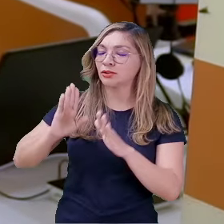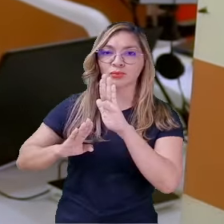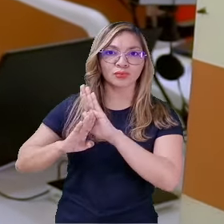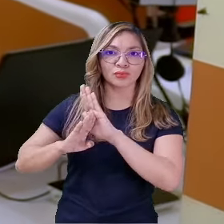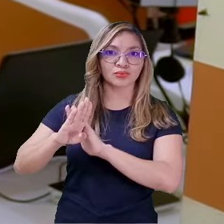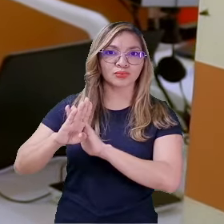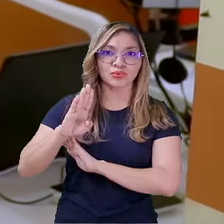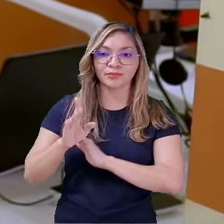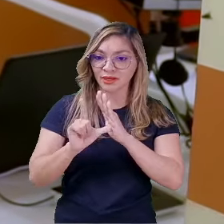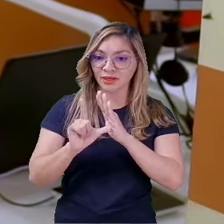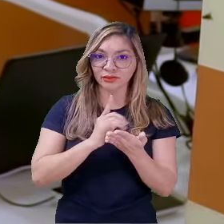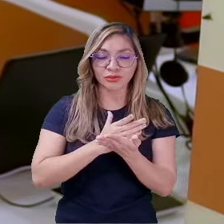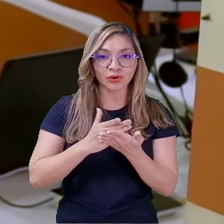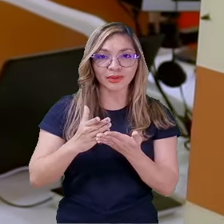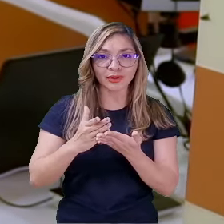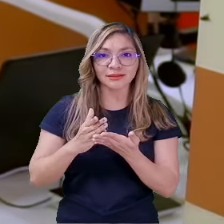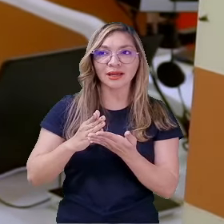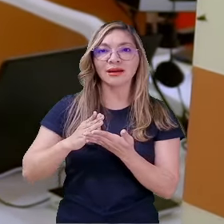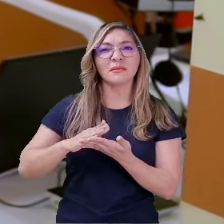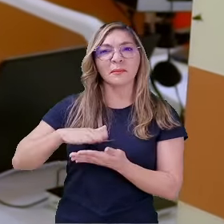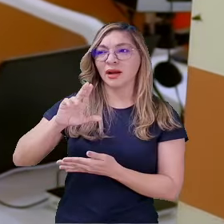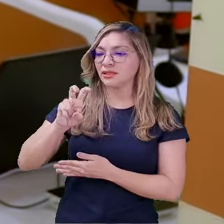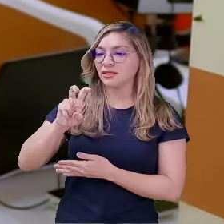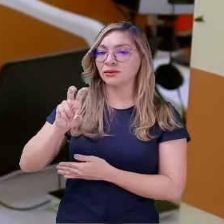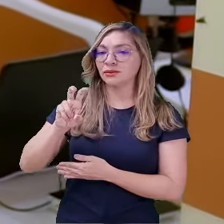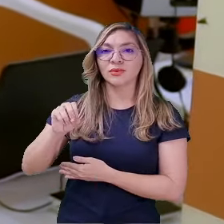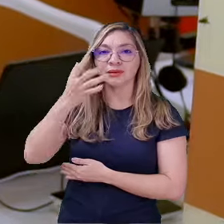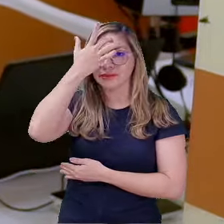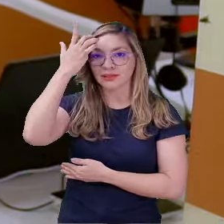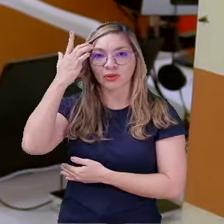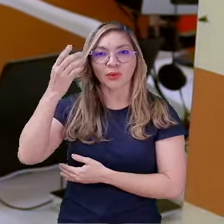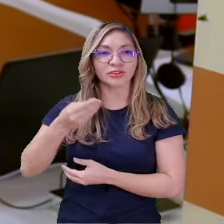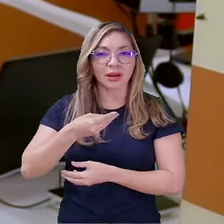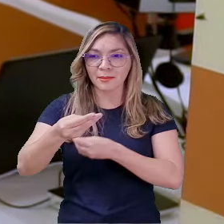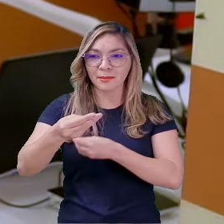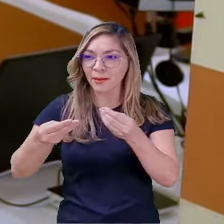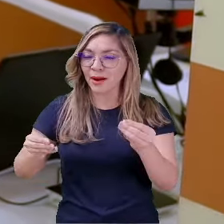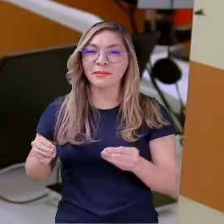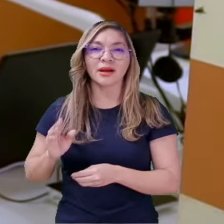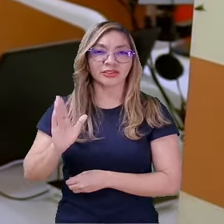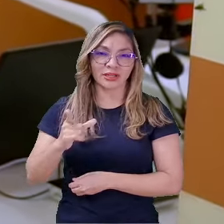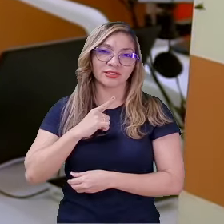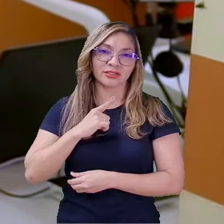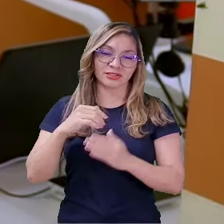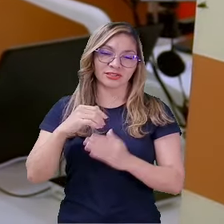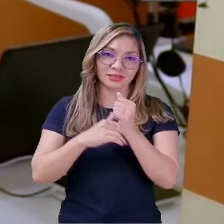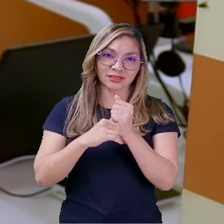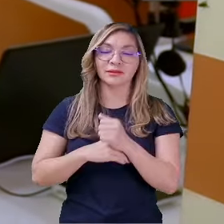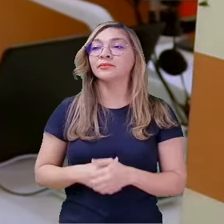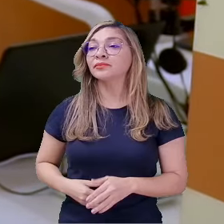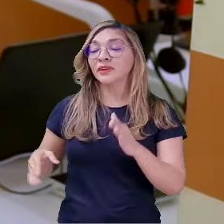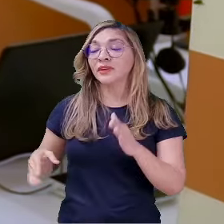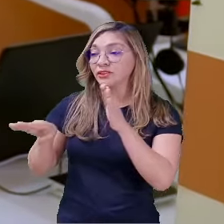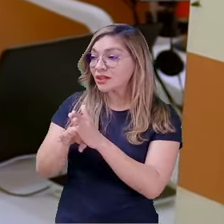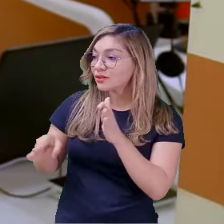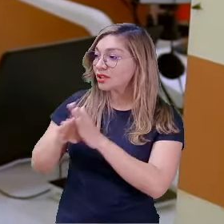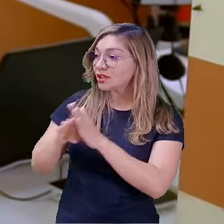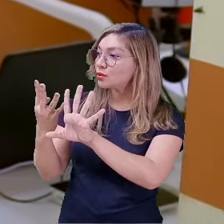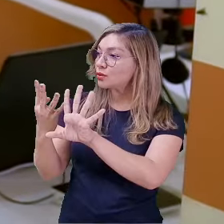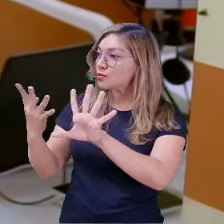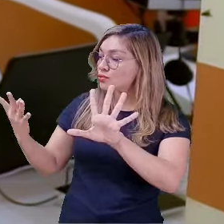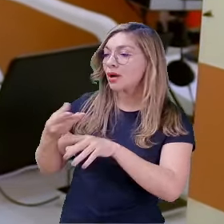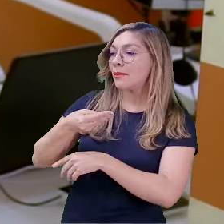iniciar o nosso atendimento, já tinha mais de 50 senhas entregues. E assim é chegando o povo, a gente é entregando, para não deixar a comunidade com